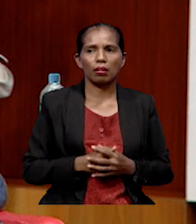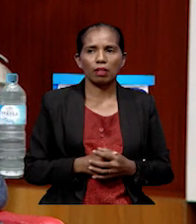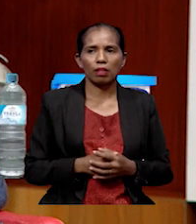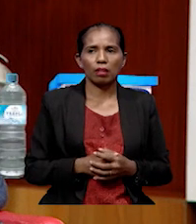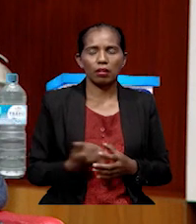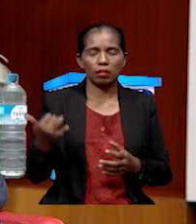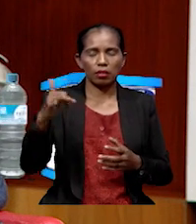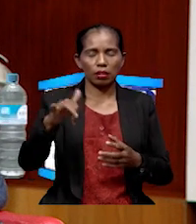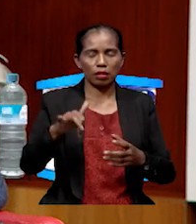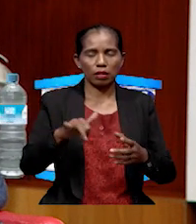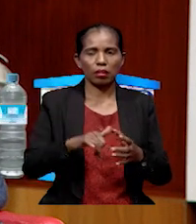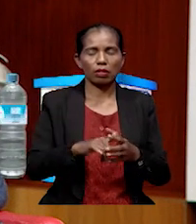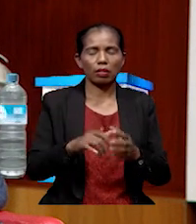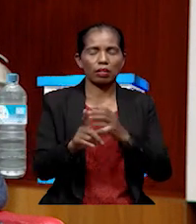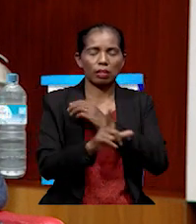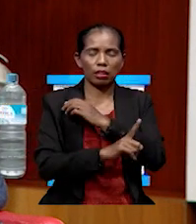Sira decide, o lixa outro,